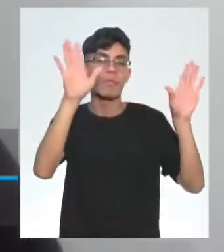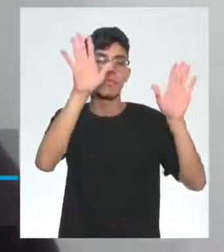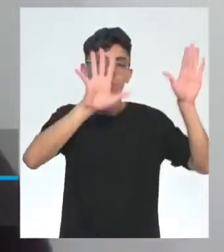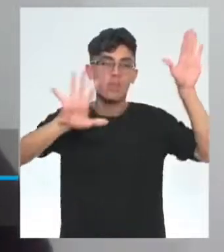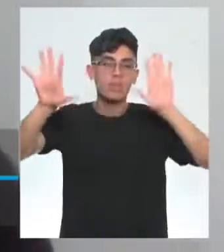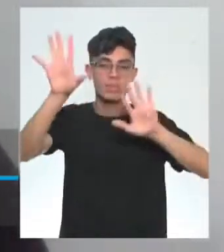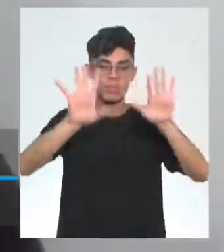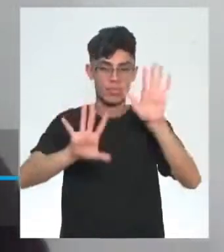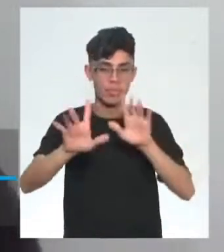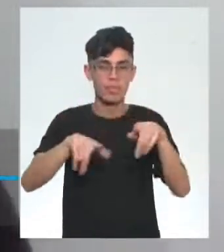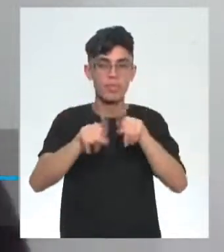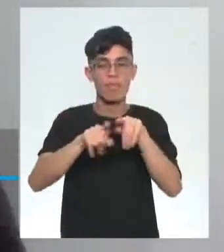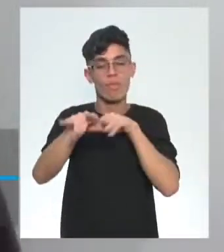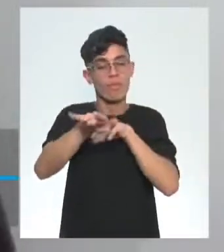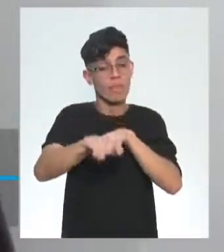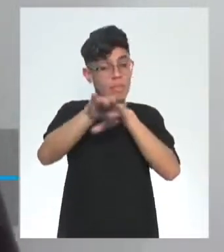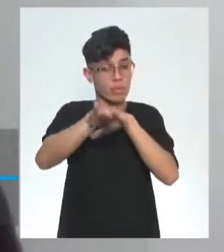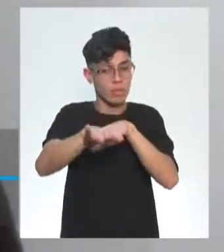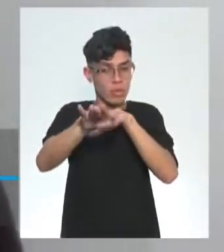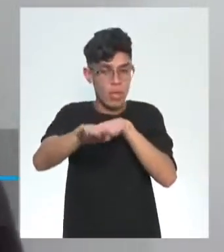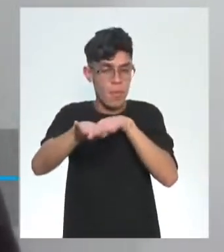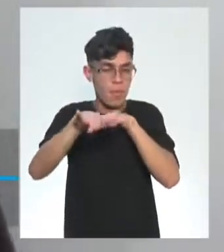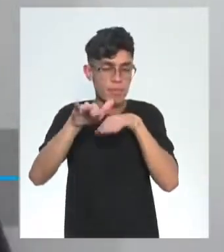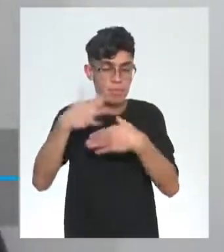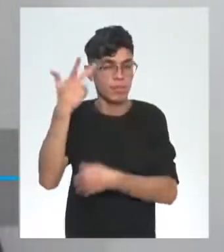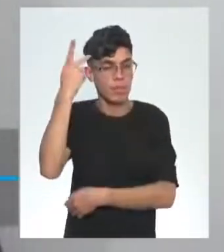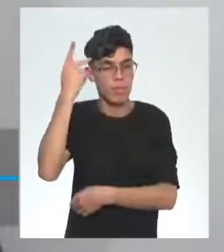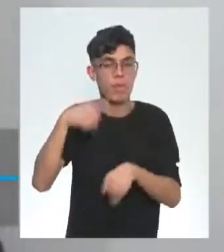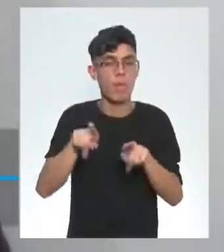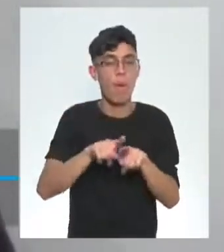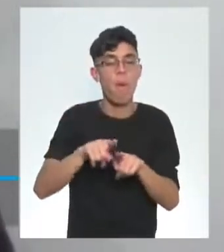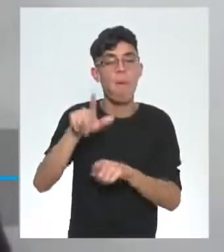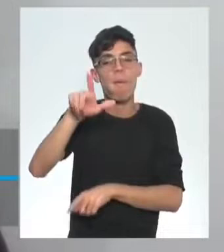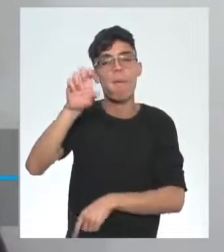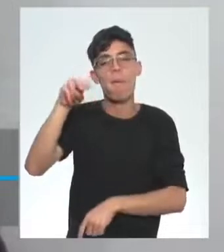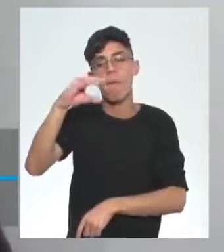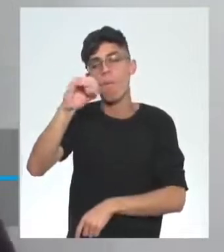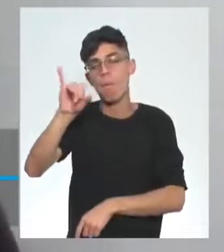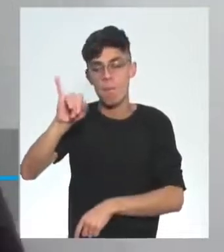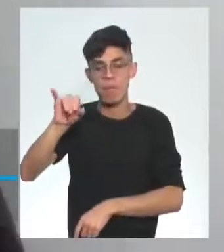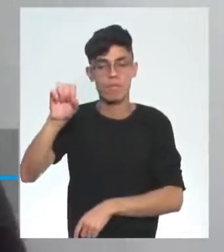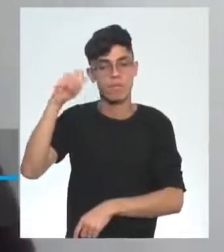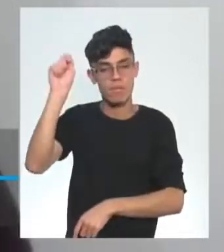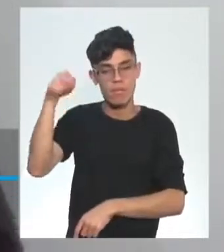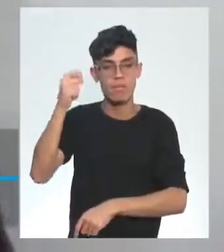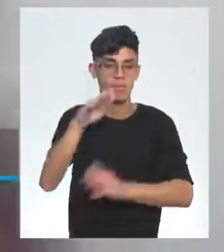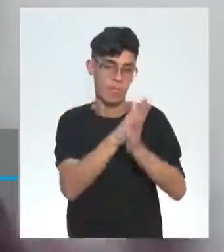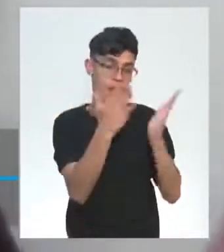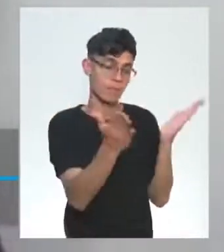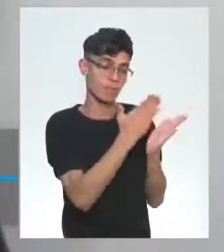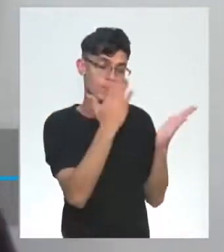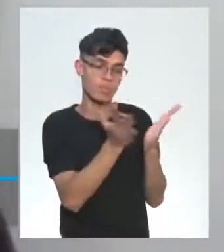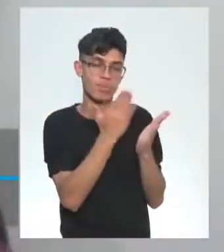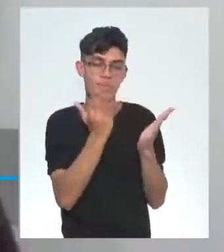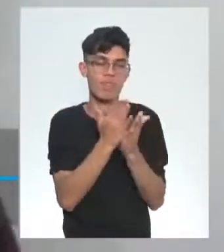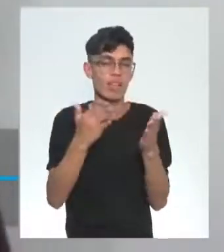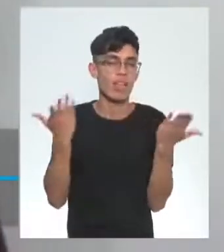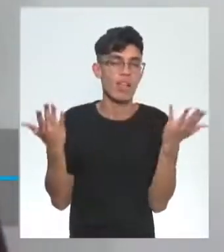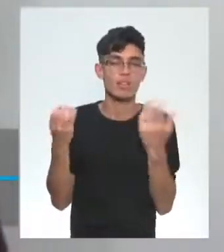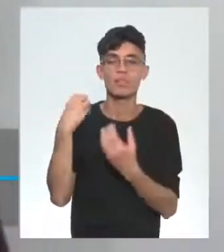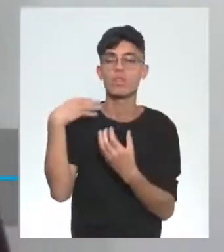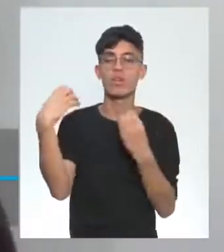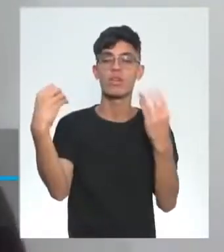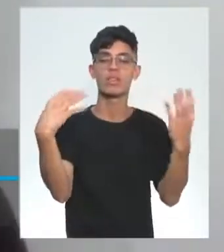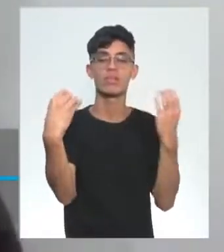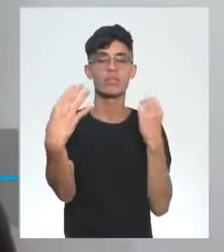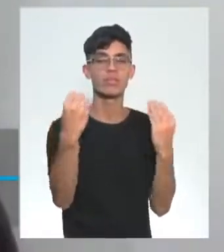geografia, a cidade do trânsito, São Paulo, Cachoeira Paulista, Lençóis Paulista, cidade do livro. Nossa, viajando por São Paulo aqui através do nosso